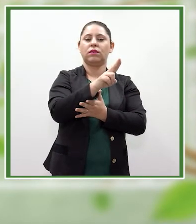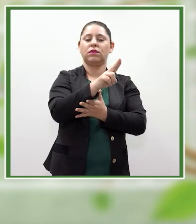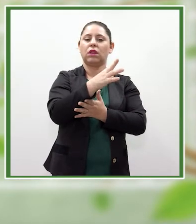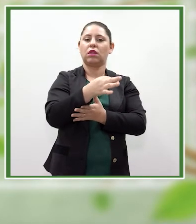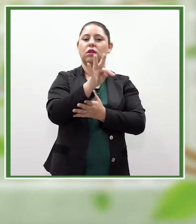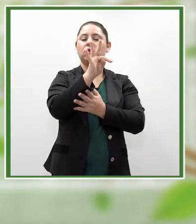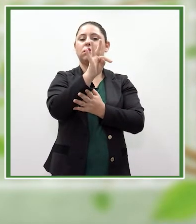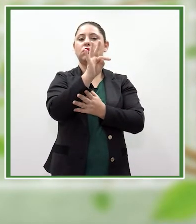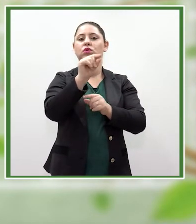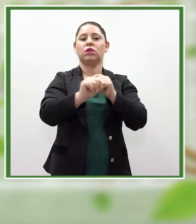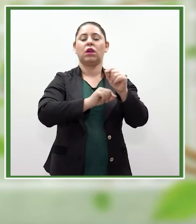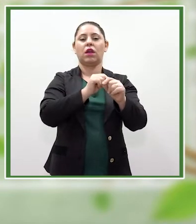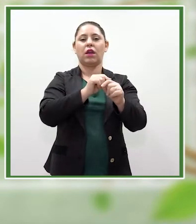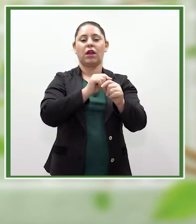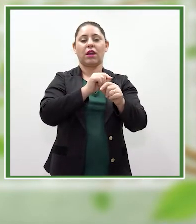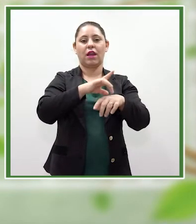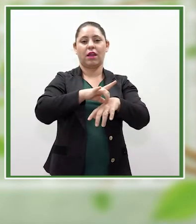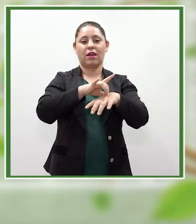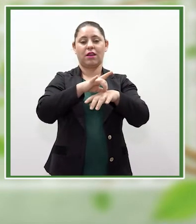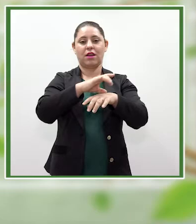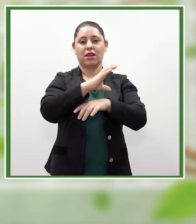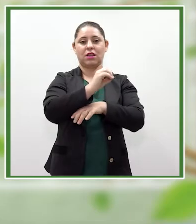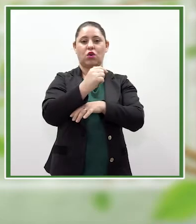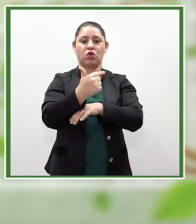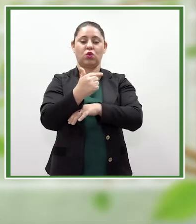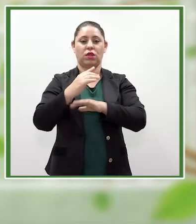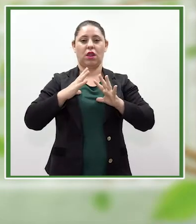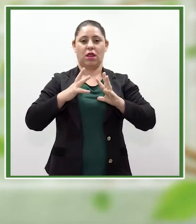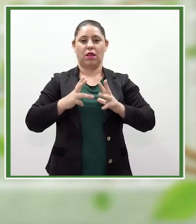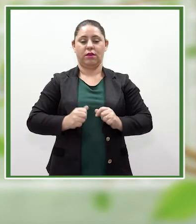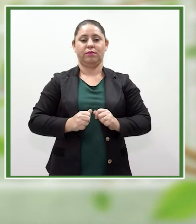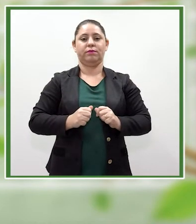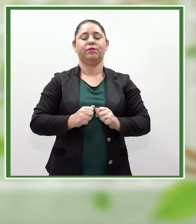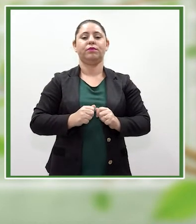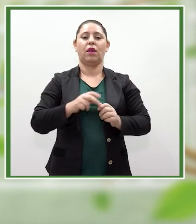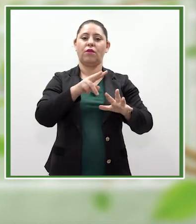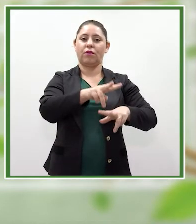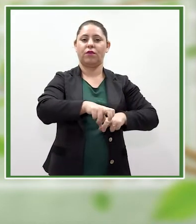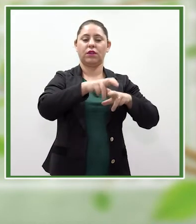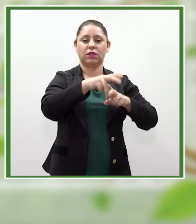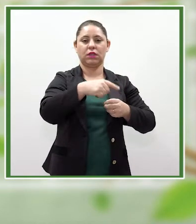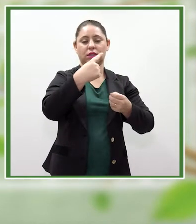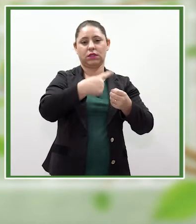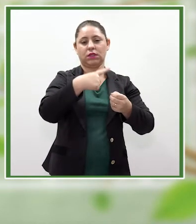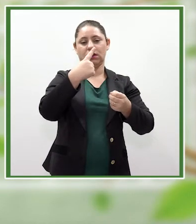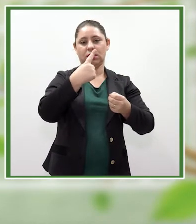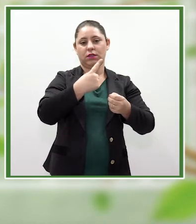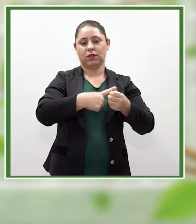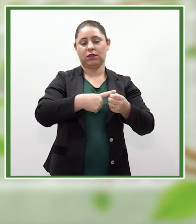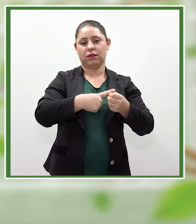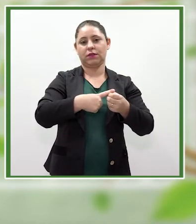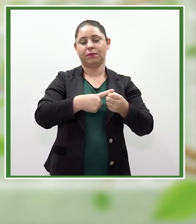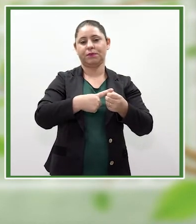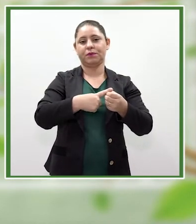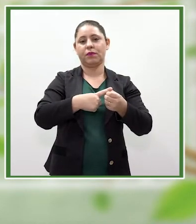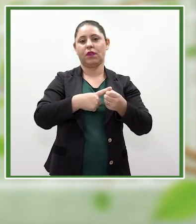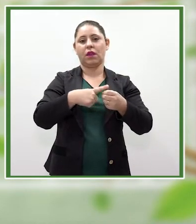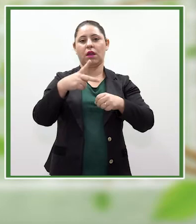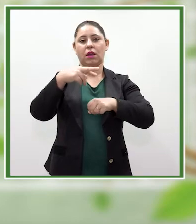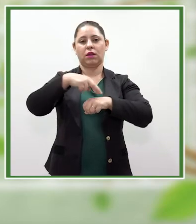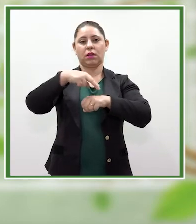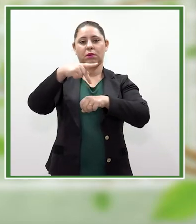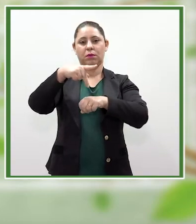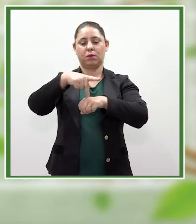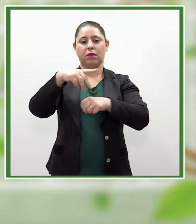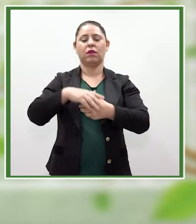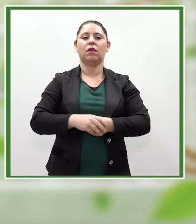neutro, a fazenda na cidade de Ribas do Rio Pardo. Então vejam aqui a foto da área